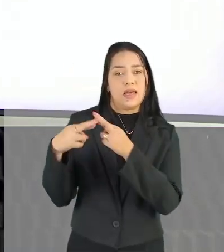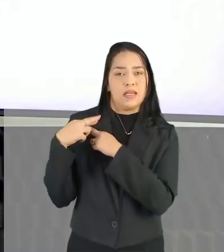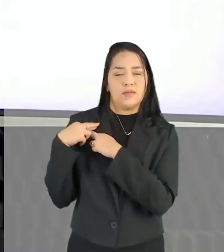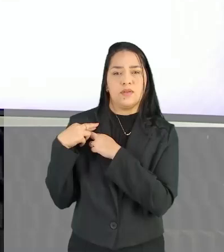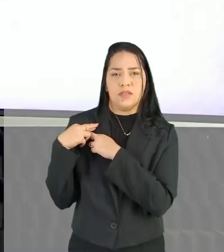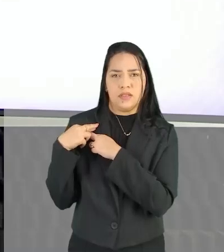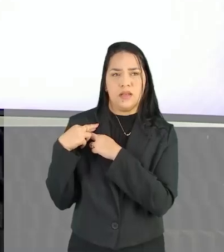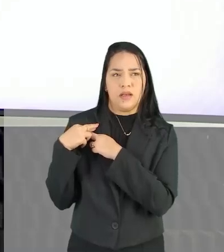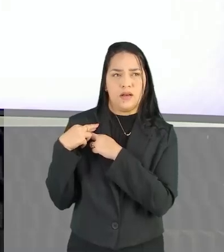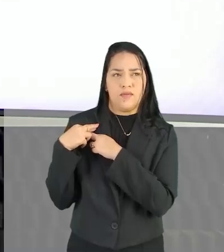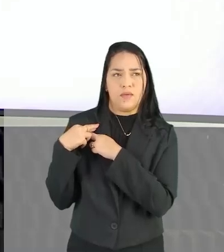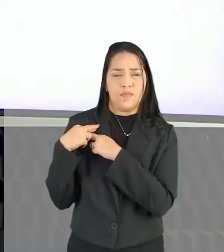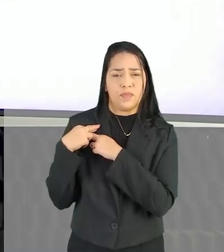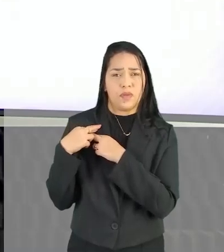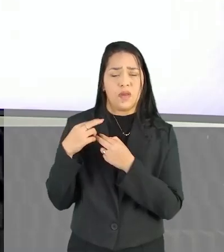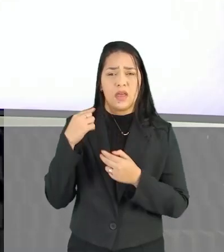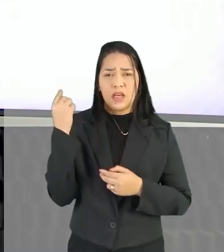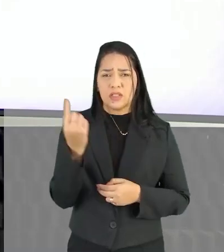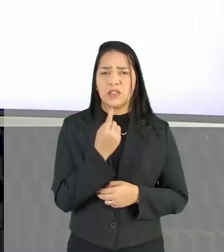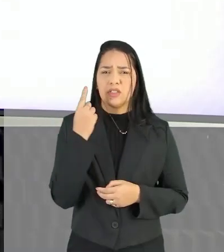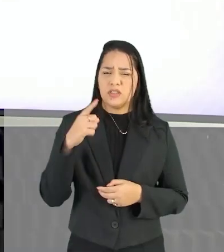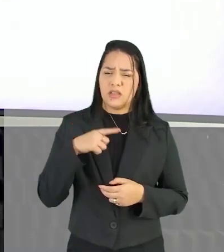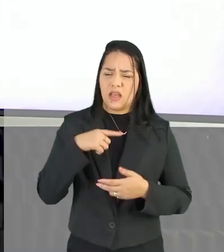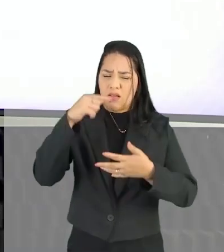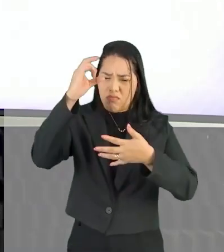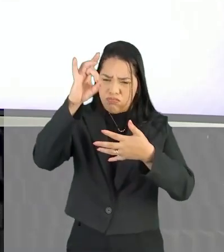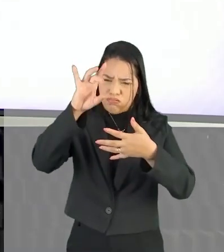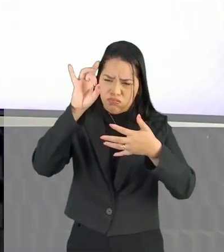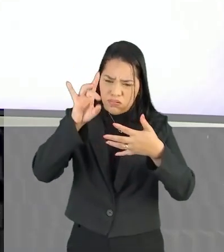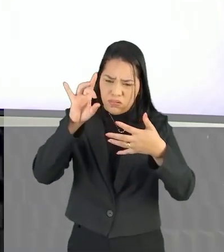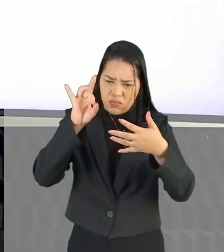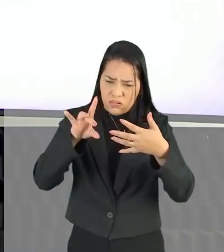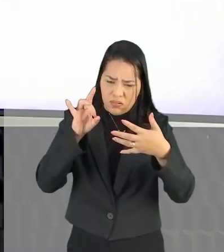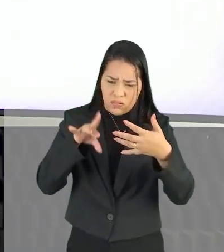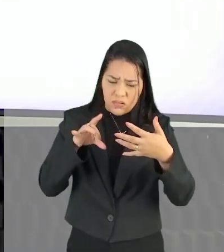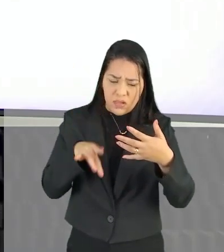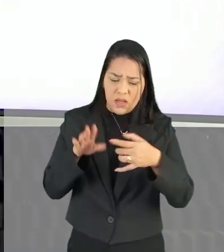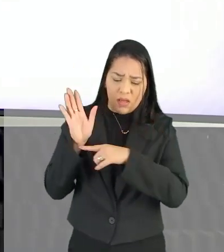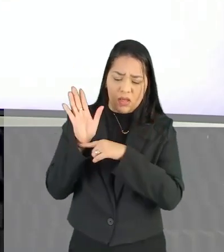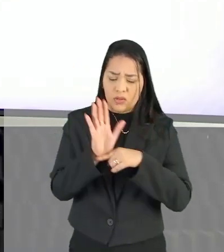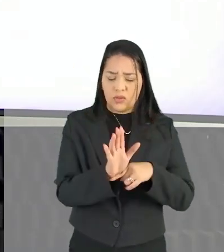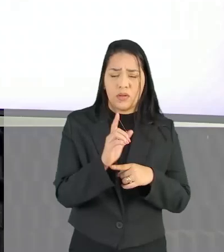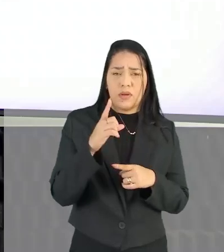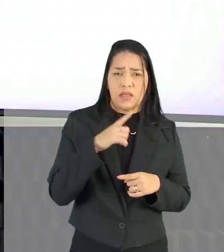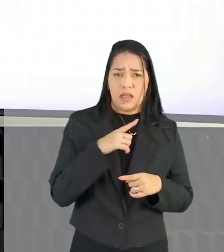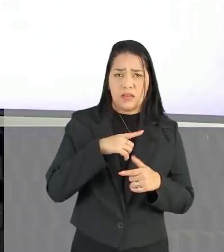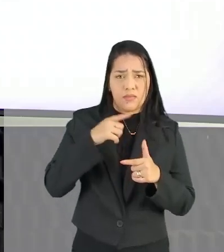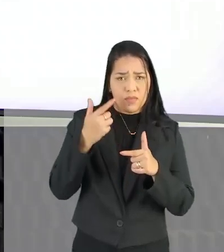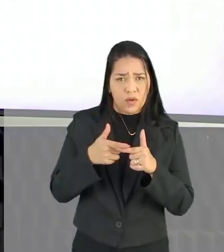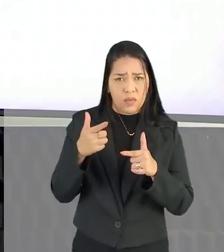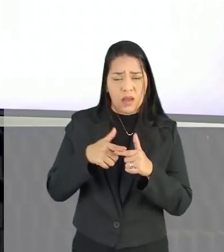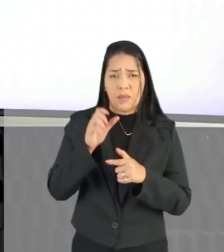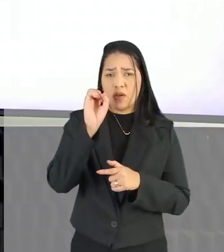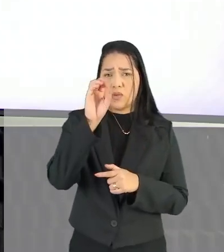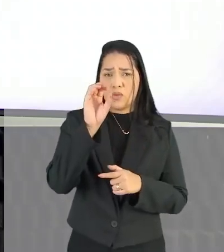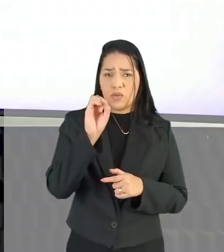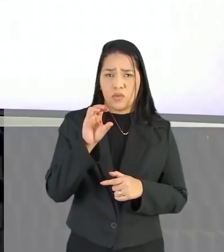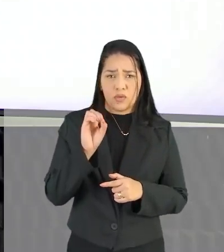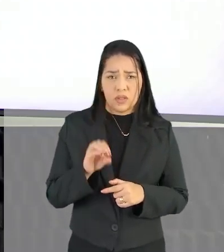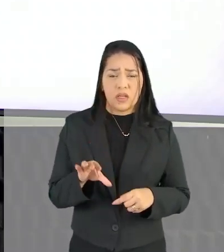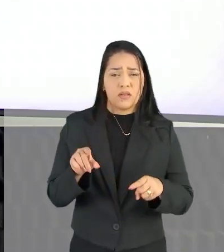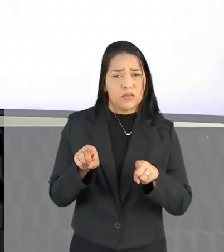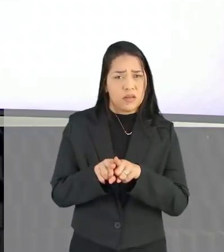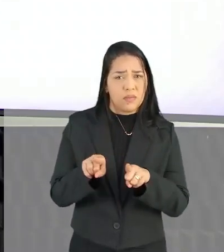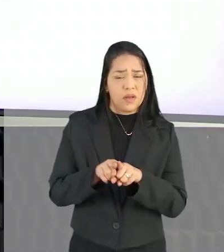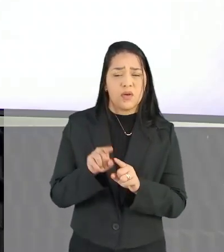responsável. Então, aqueles elementos que a gente tem, que ele elenca lá alguns fatores que contribuem para a gente ter esse problema do trânsito, ele coloca ali